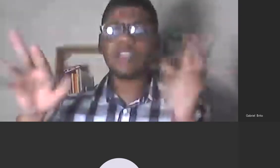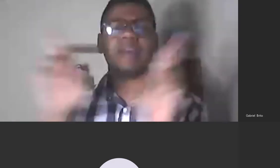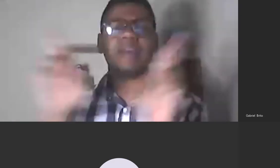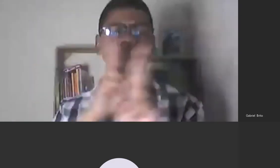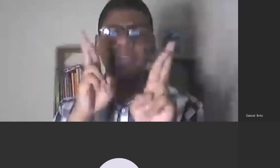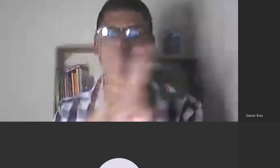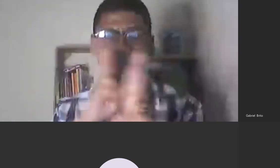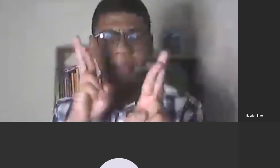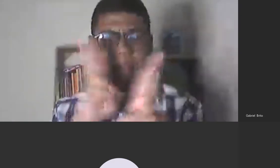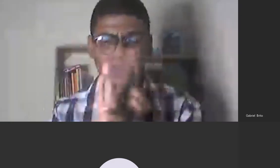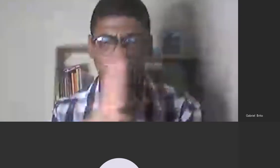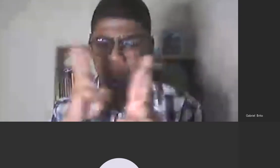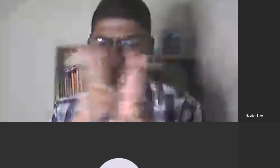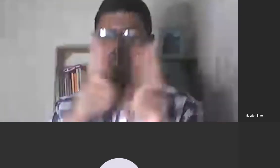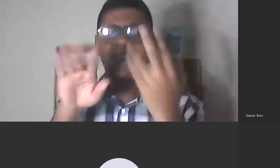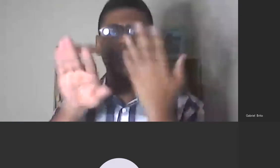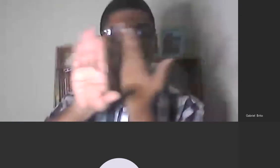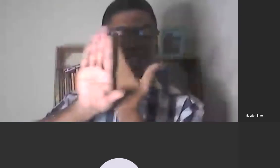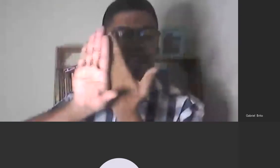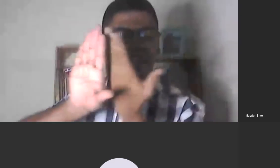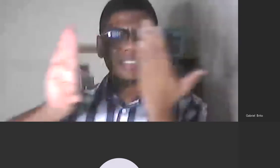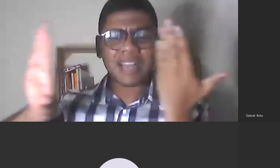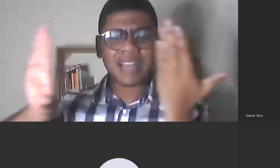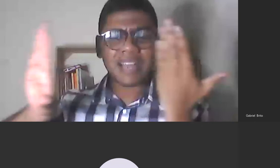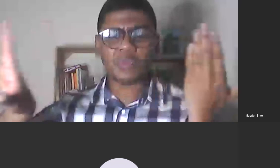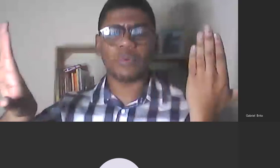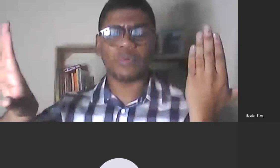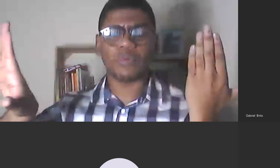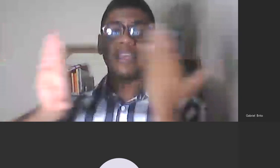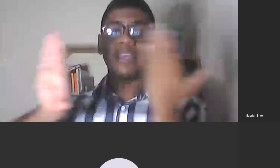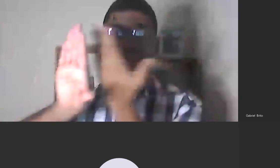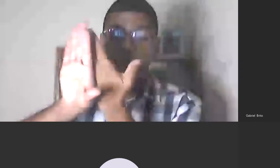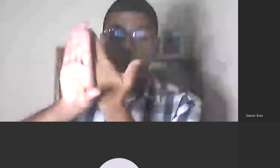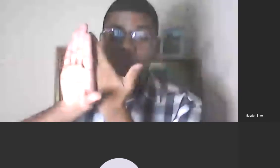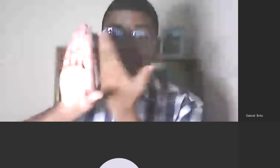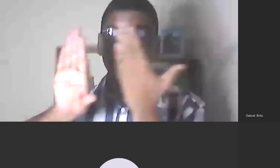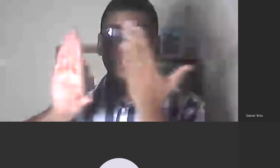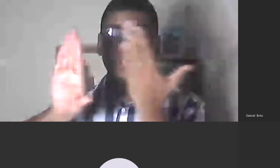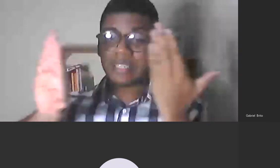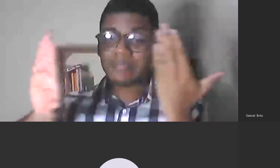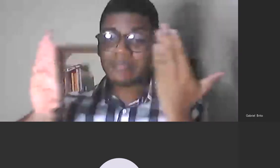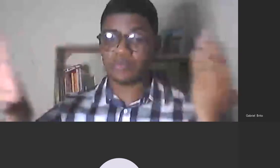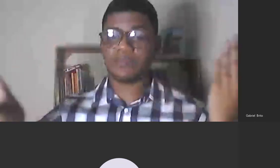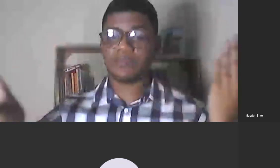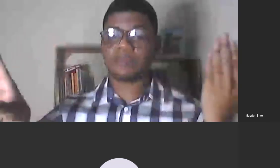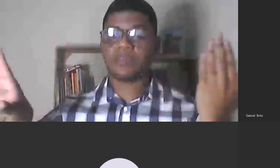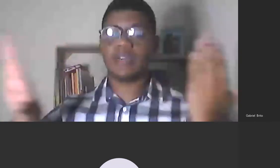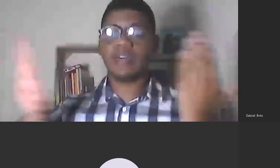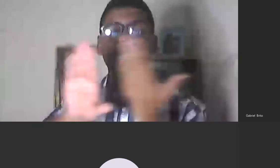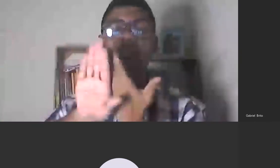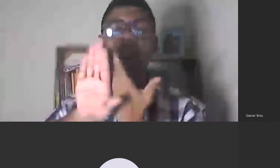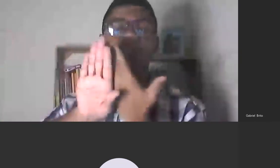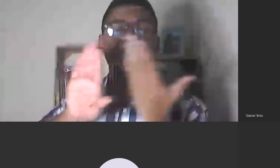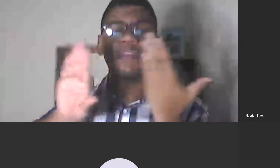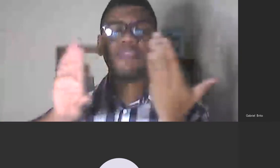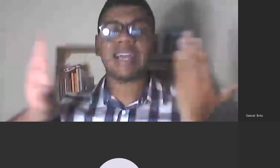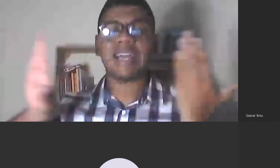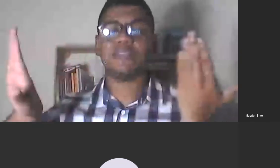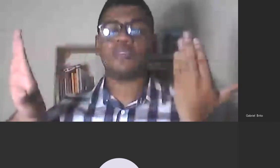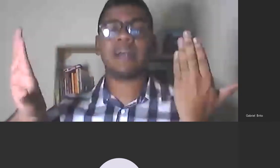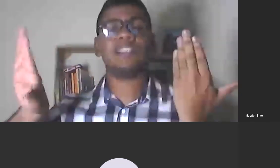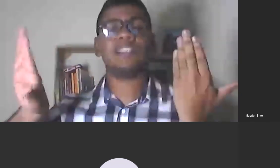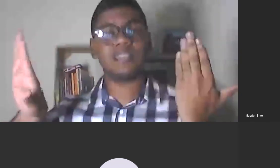Hoje a gente não tem mais o mesmo relacionamento. A gente está afastado um do outro. E aí, então, eu afasto as duas mãos. Ambos decidiram